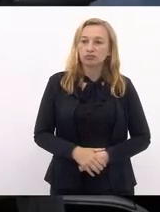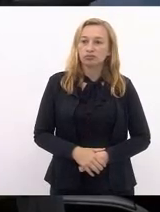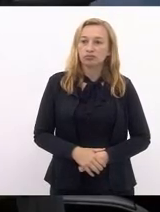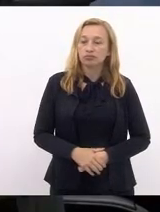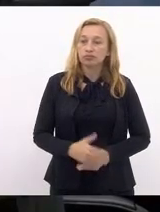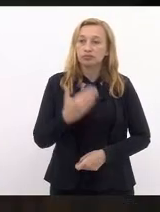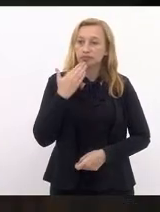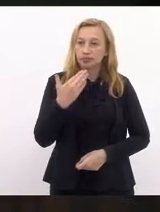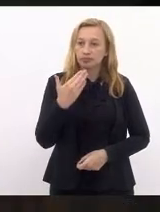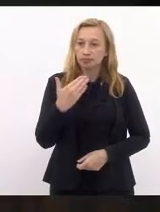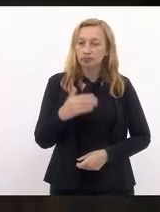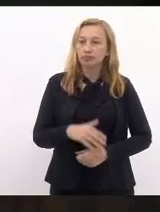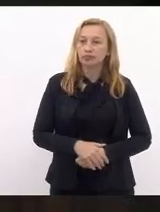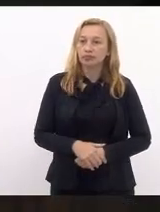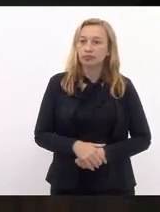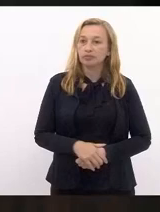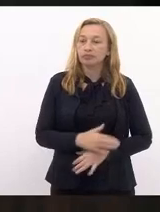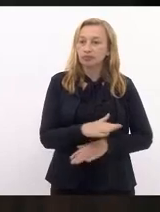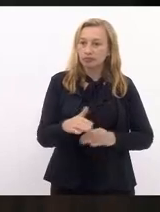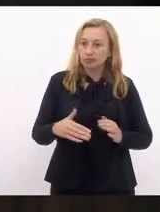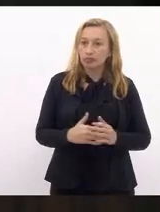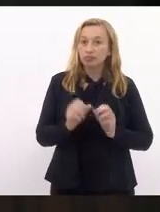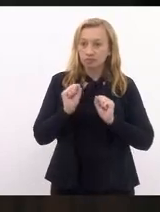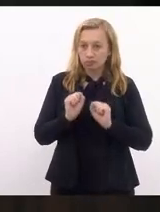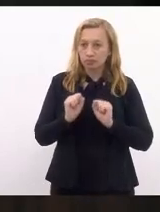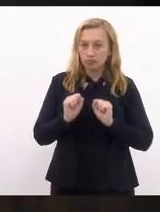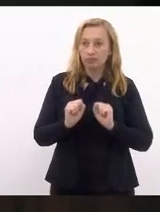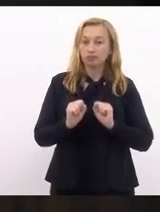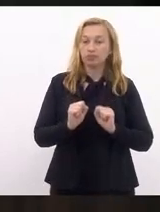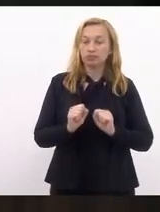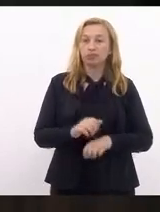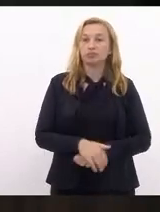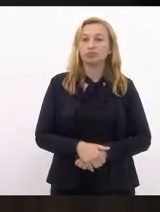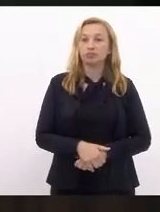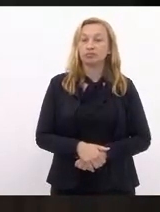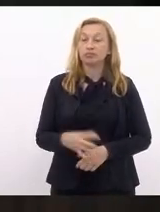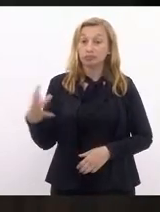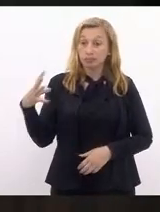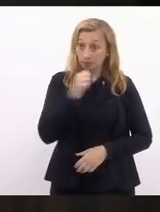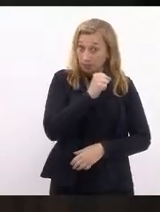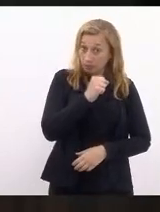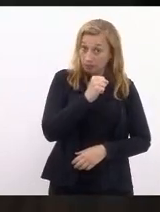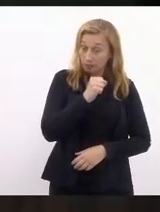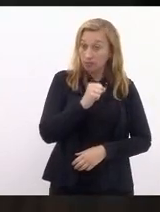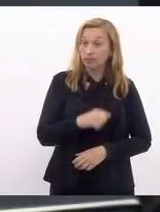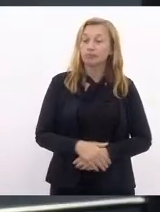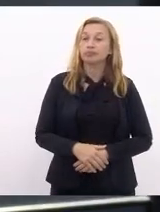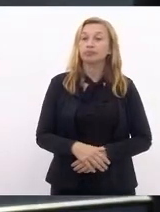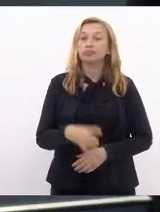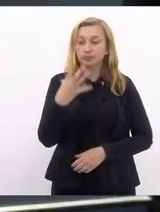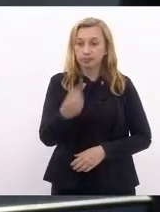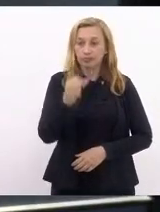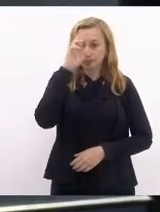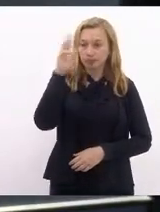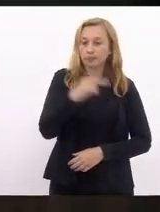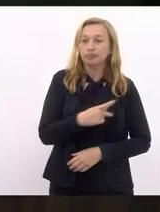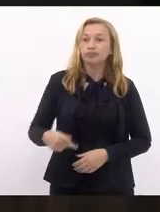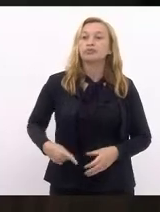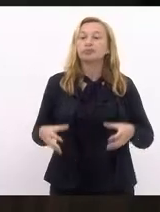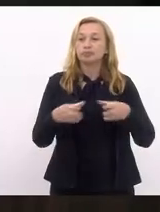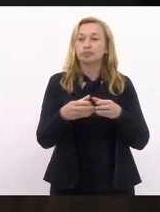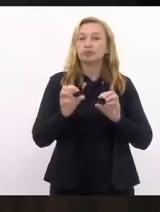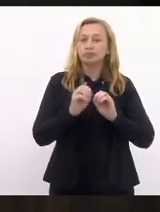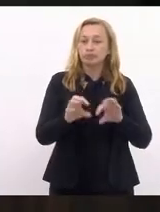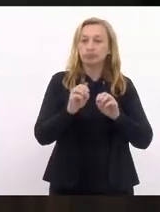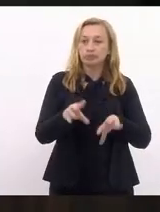Eu pediria os autores daqui para frente que pudesse o nessa você muito rápido e objetivo para isso é favorável a versão